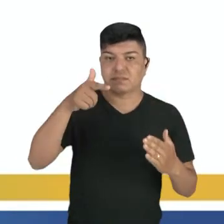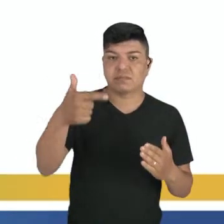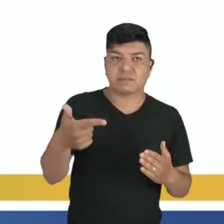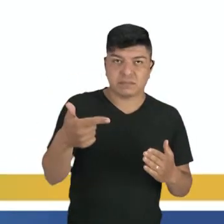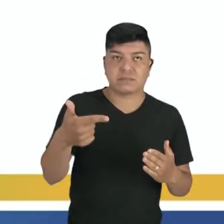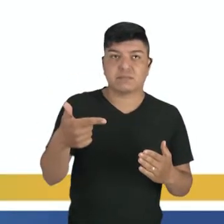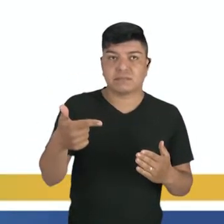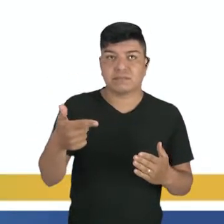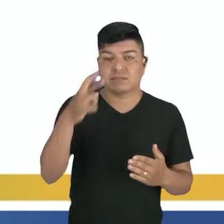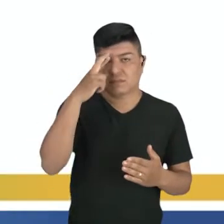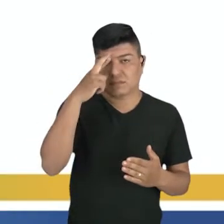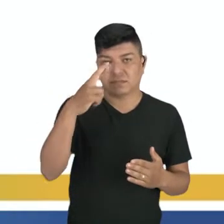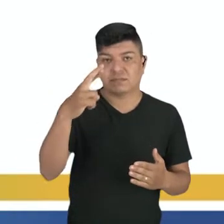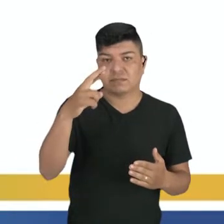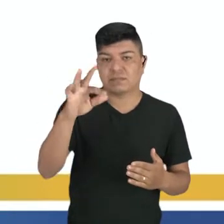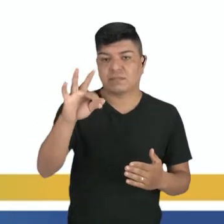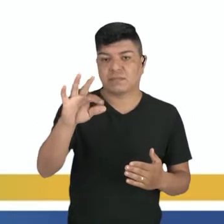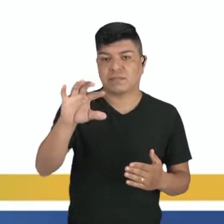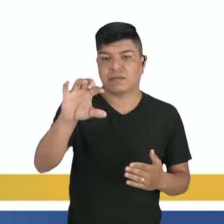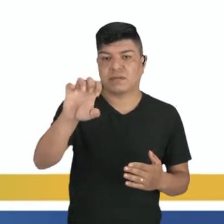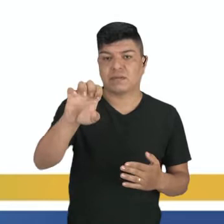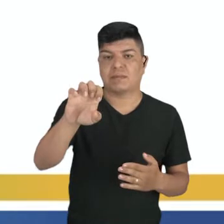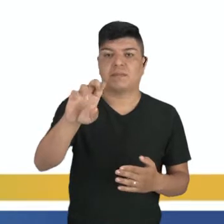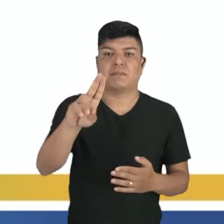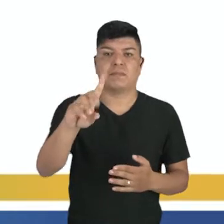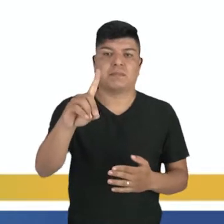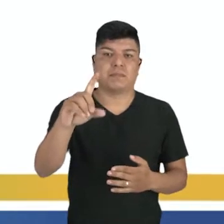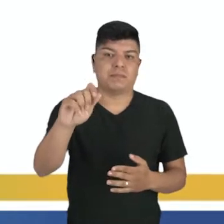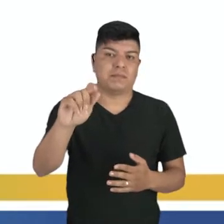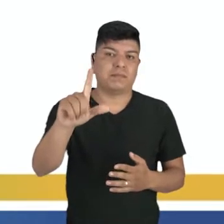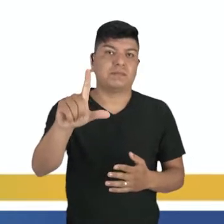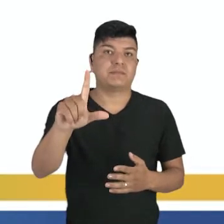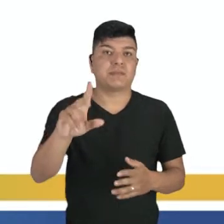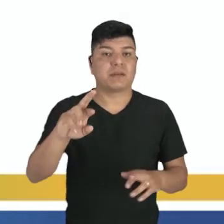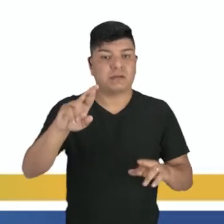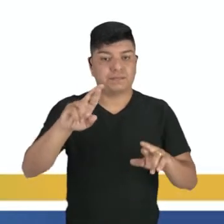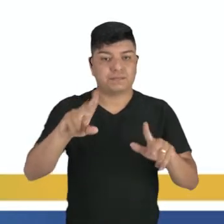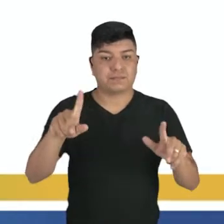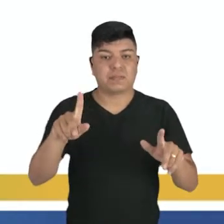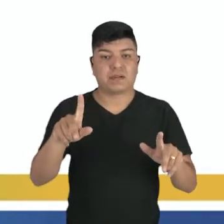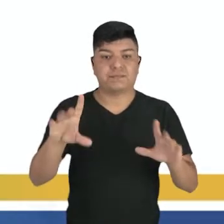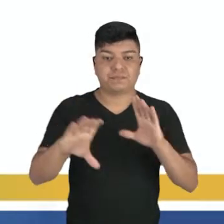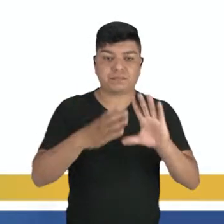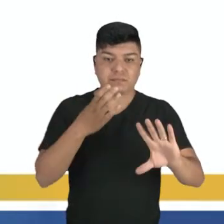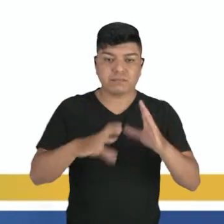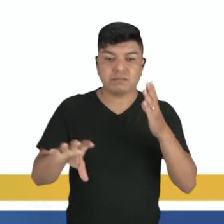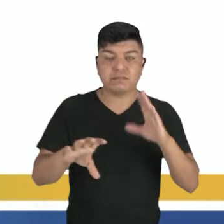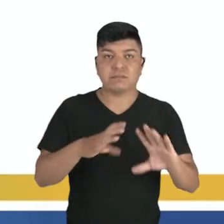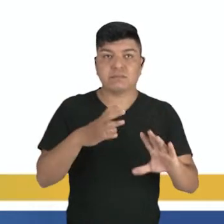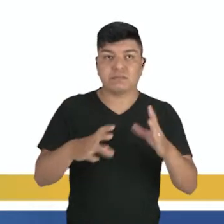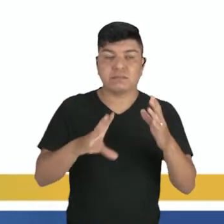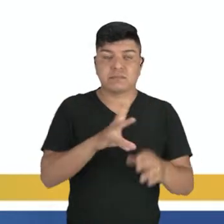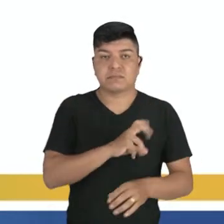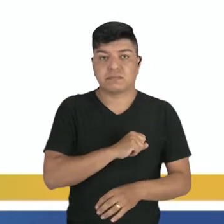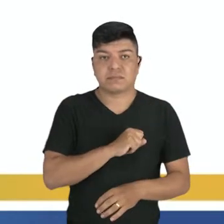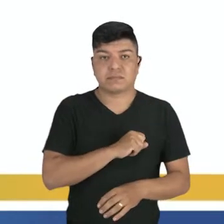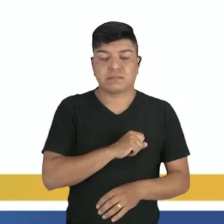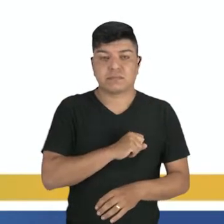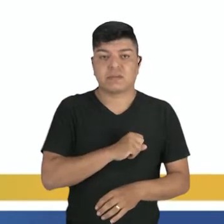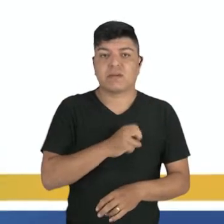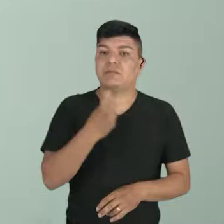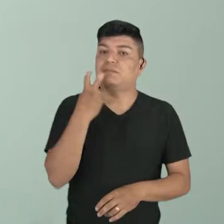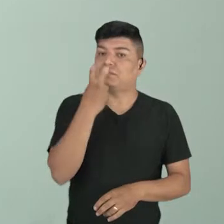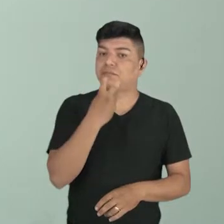sucerano, que é o senhor feudal. Então, aqui na cantiga de amor já é diferente, né? A voz já é feminina e